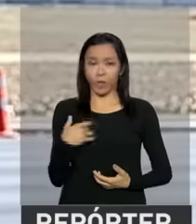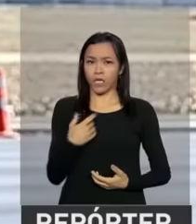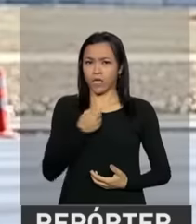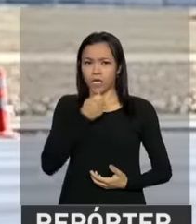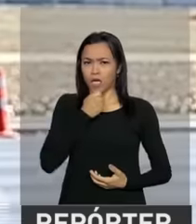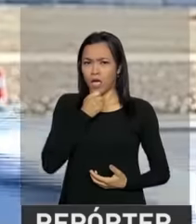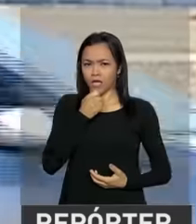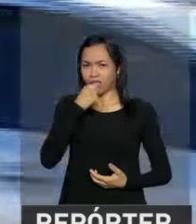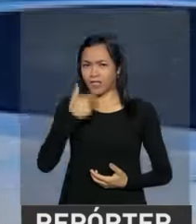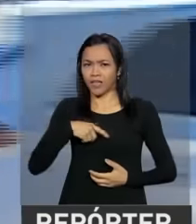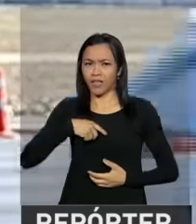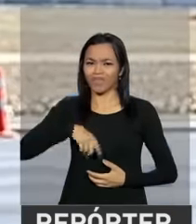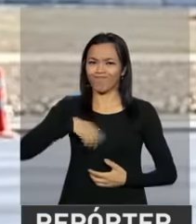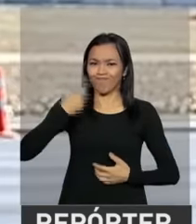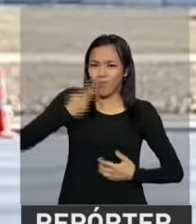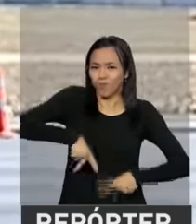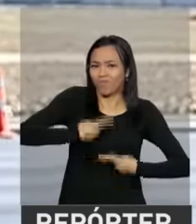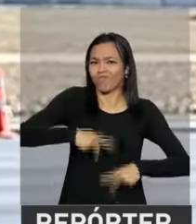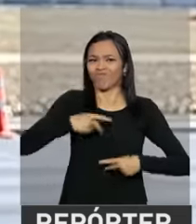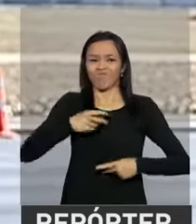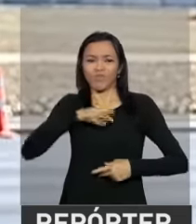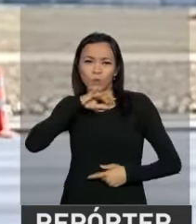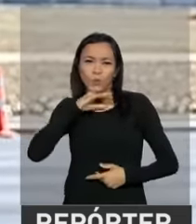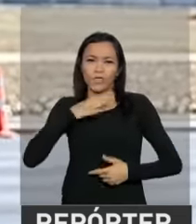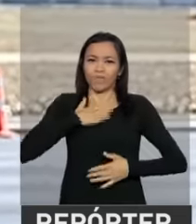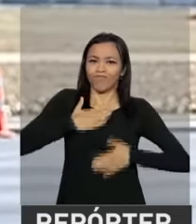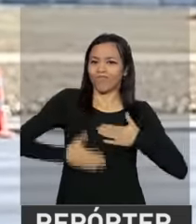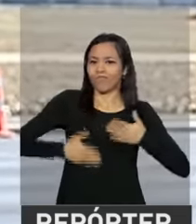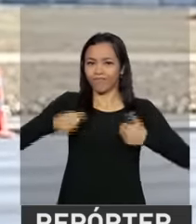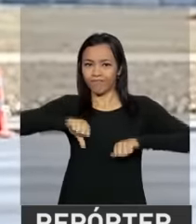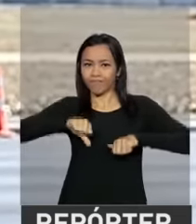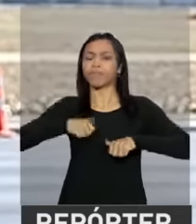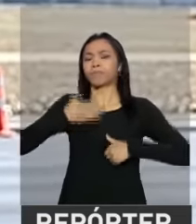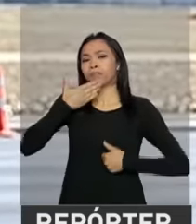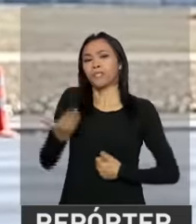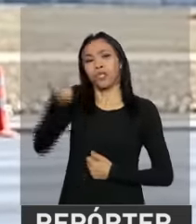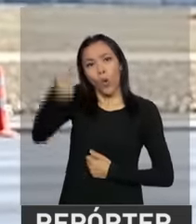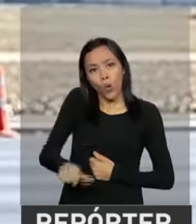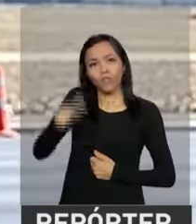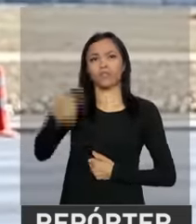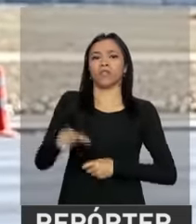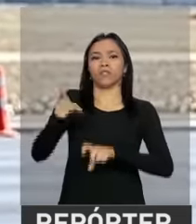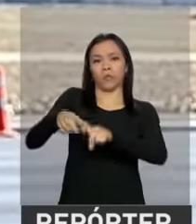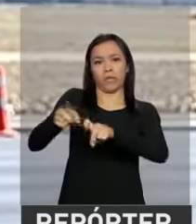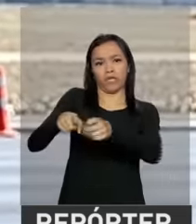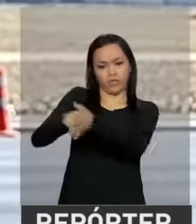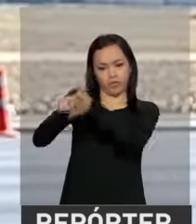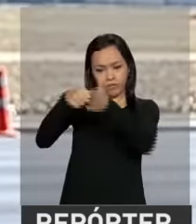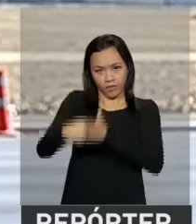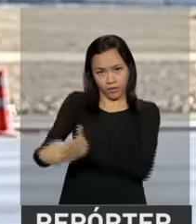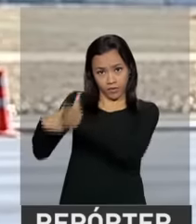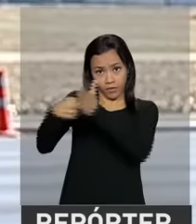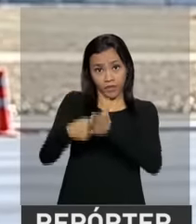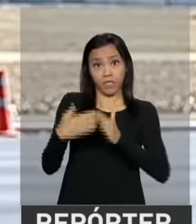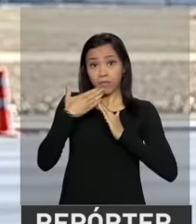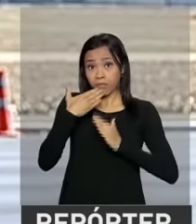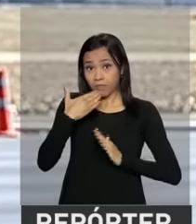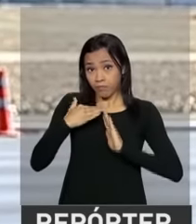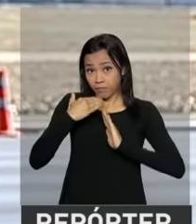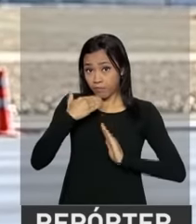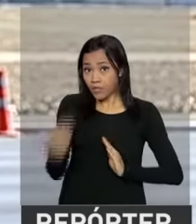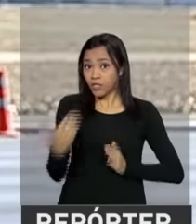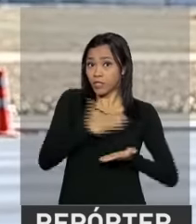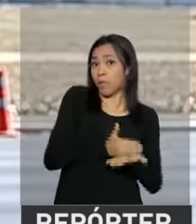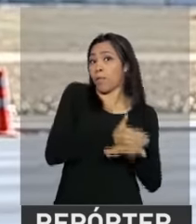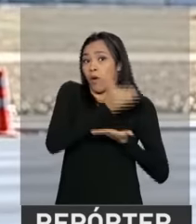recuperado no prazo estabelecido ele pode pedir uma nova avaliação e requerer a prorrogação do prazo do